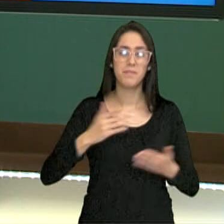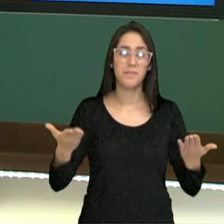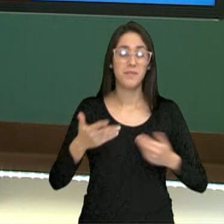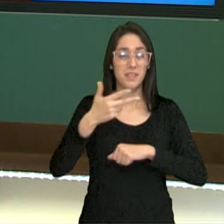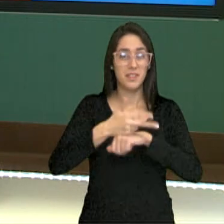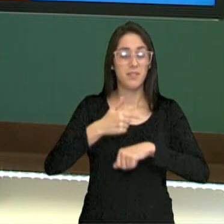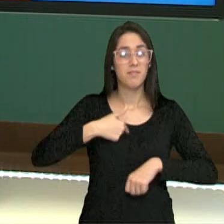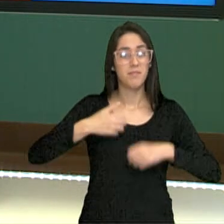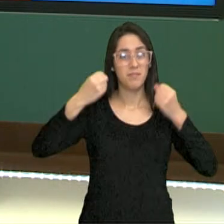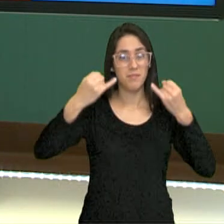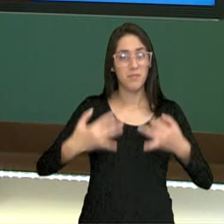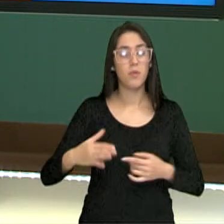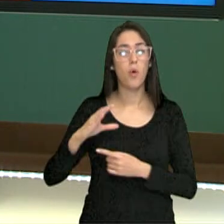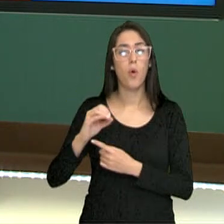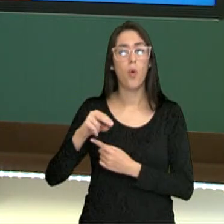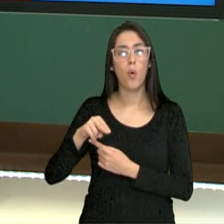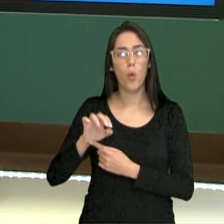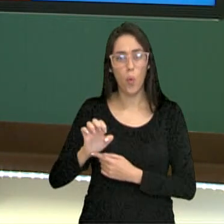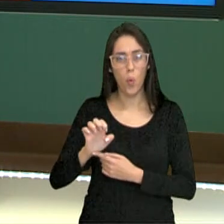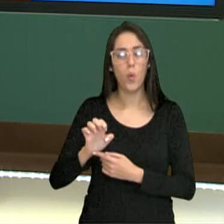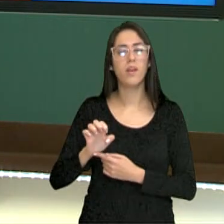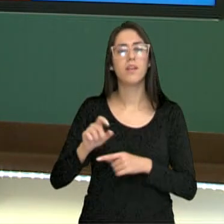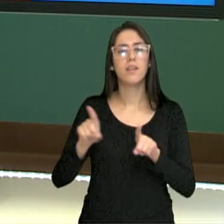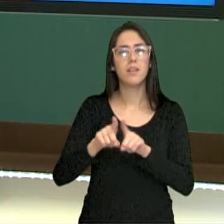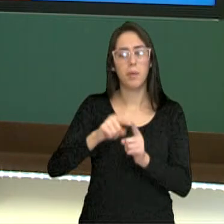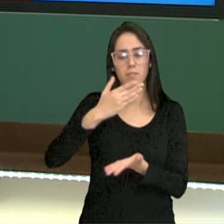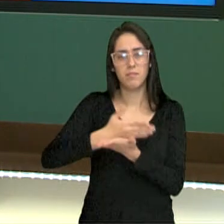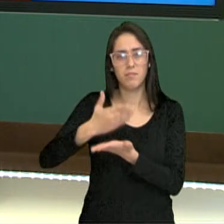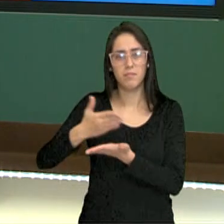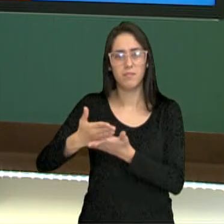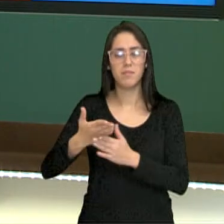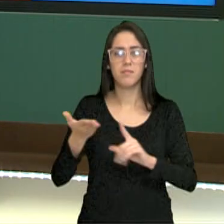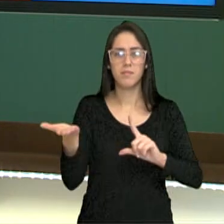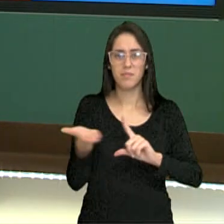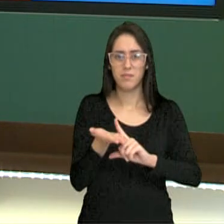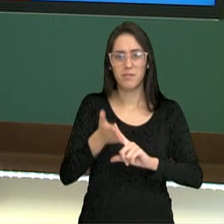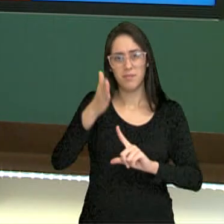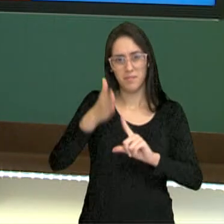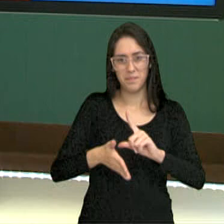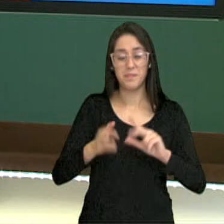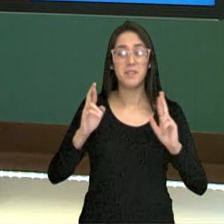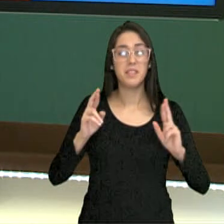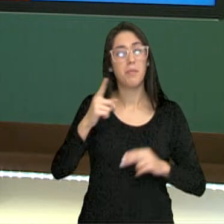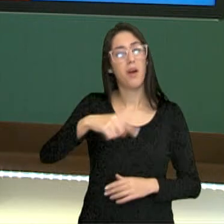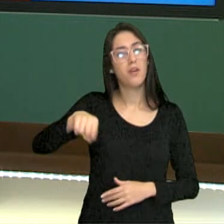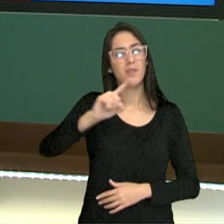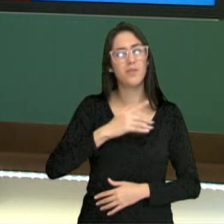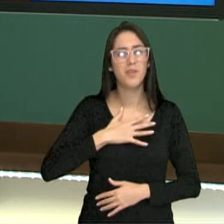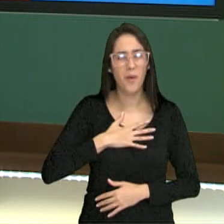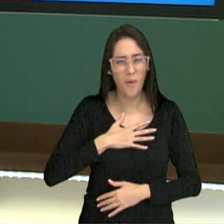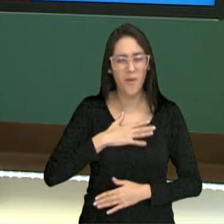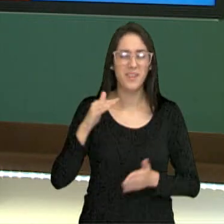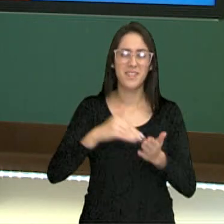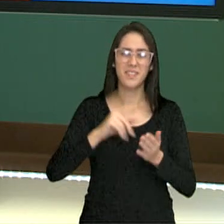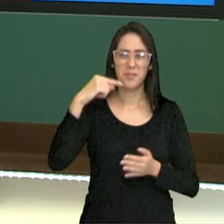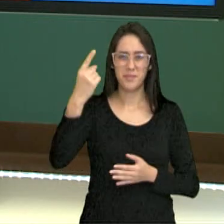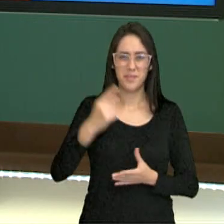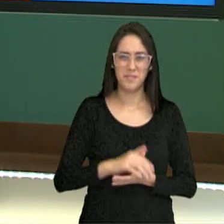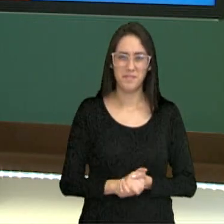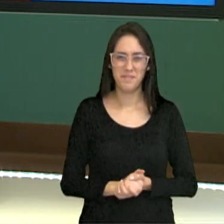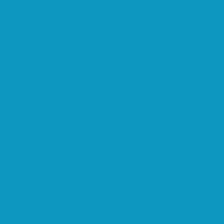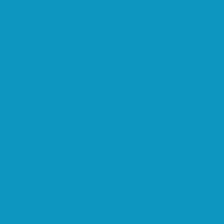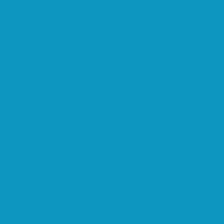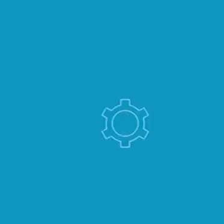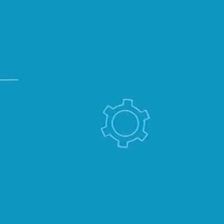nós conversamos sobre cone e a secção transversal e meridiana. Espero que vocês tenham gostado e até breve.